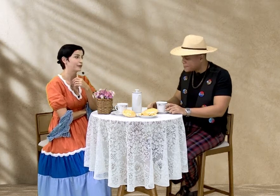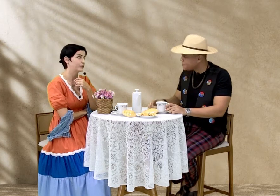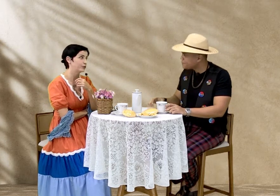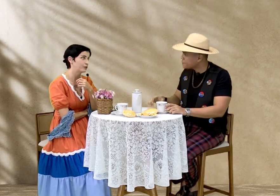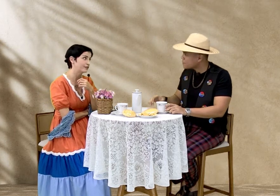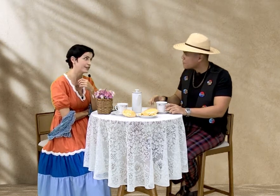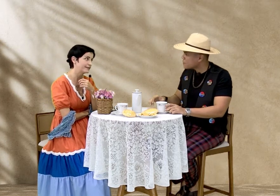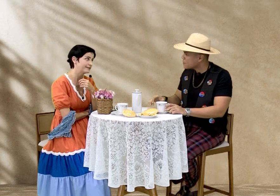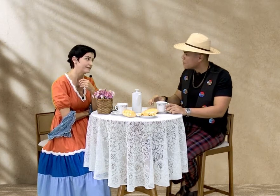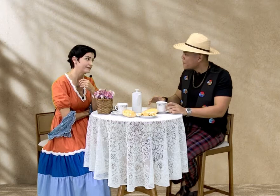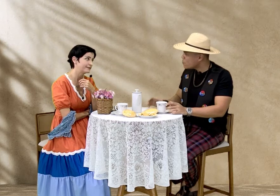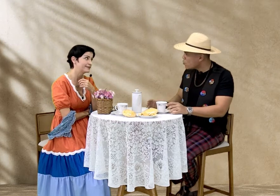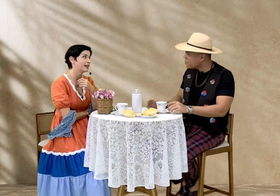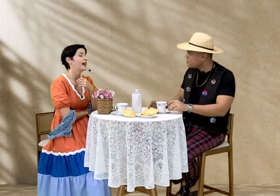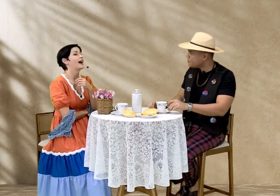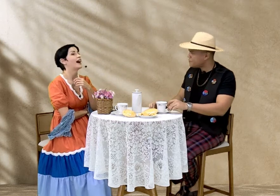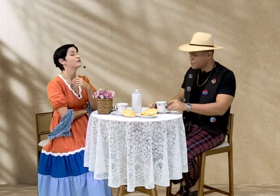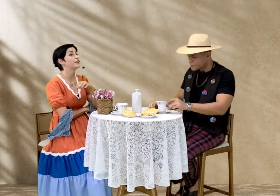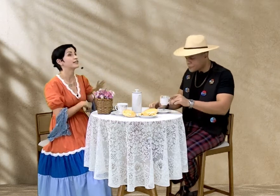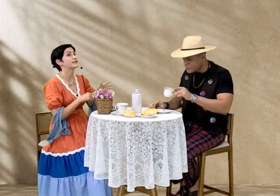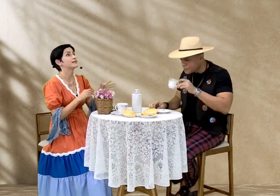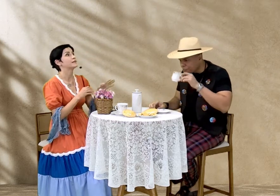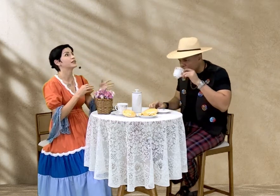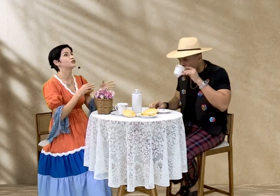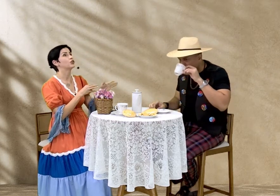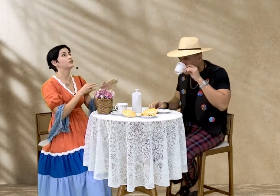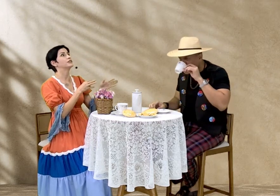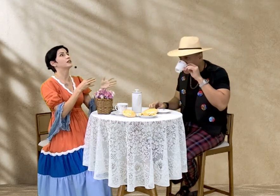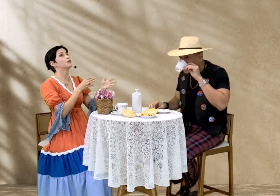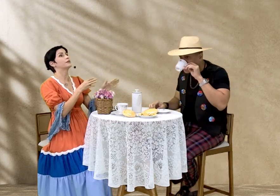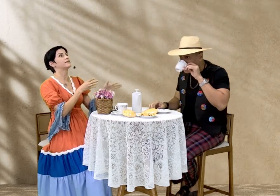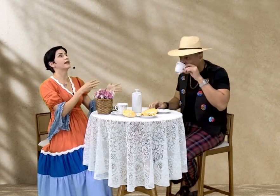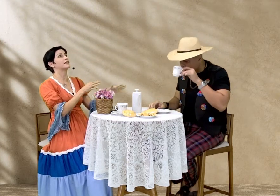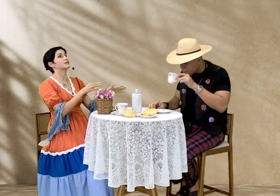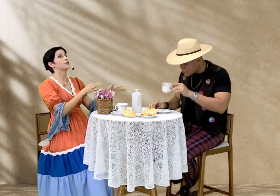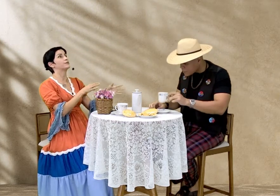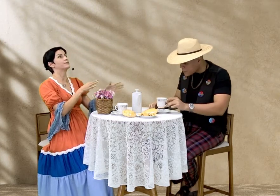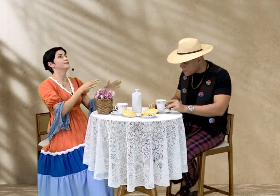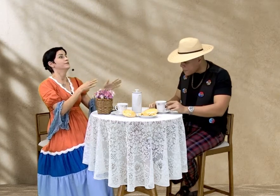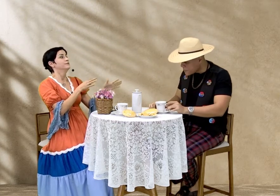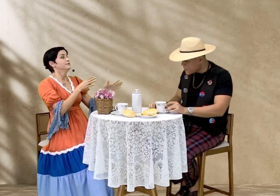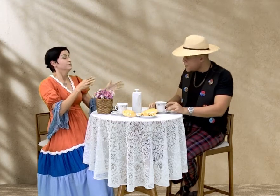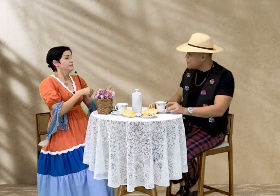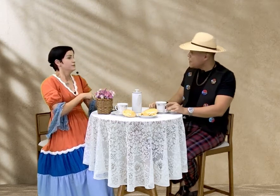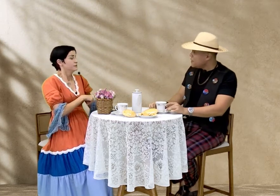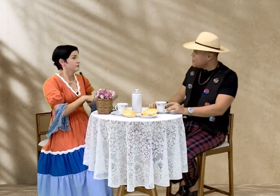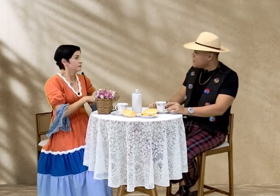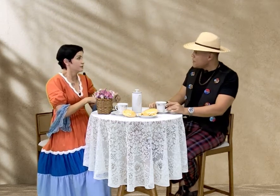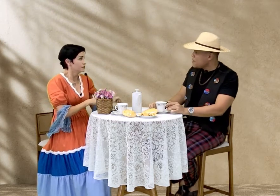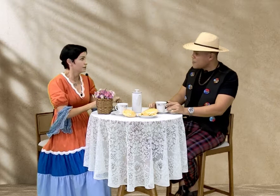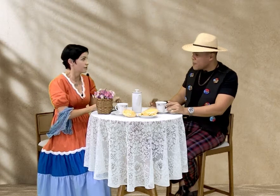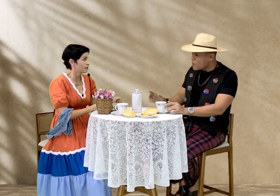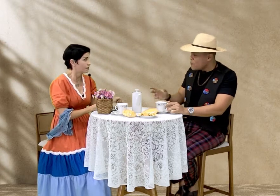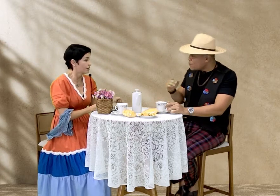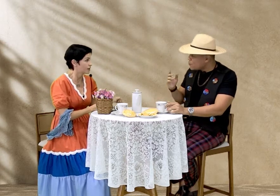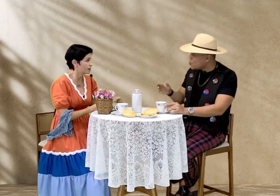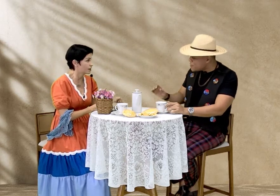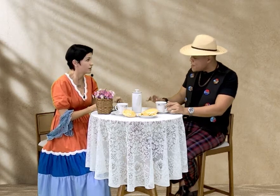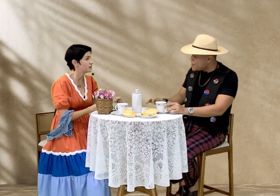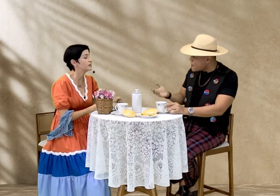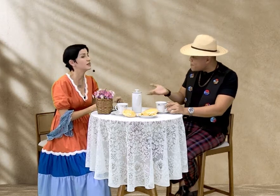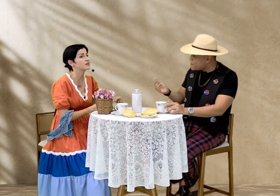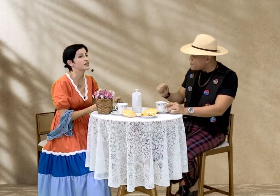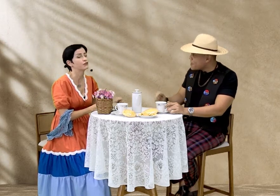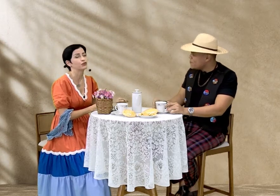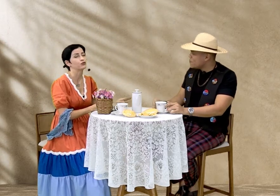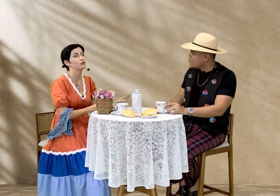não. Perdoou. Assim. Ela perdoou. A véia se tremia todinha com medo dela, assim, ó. E essa confusão todinha